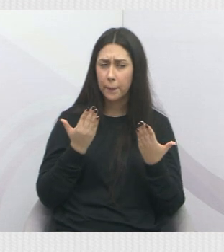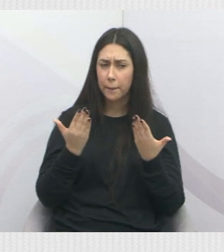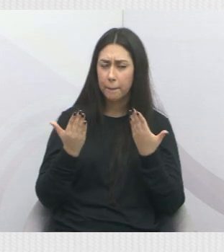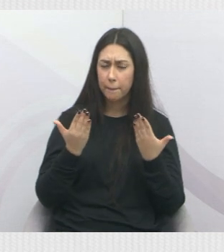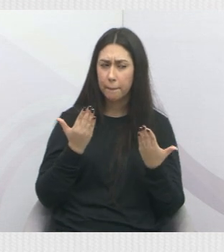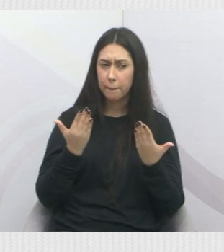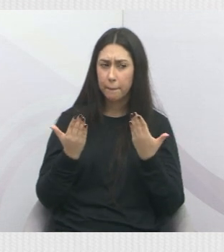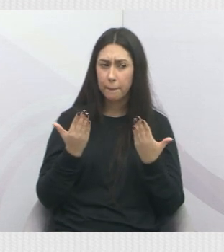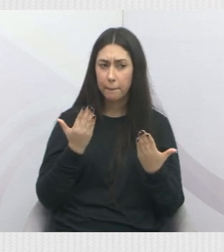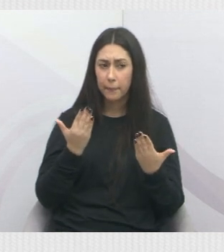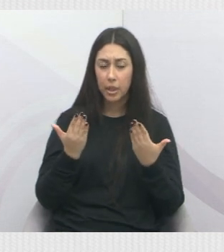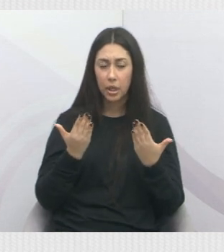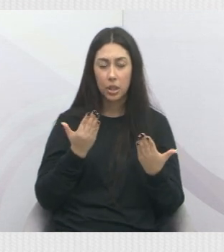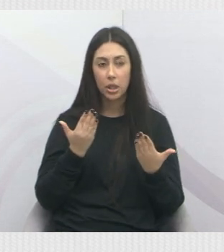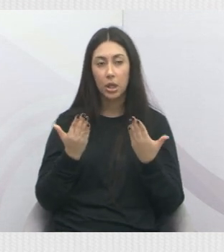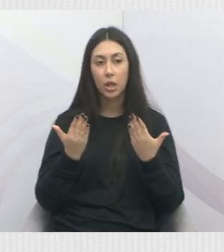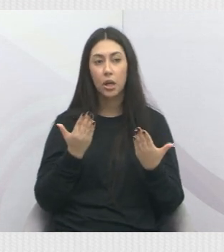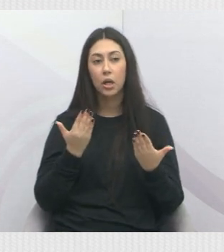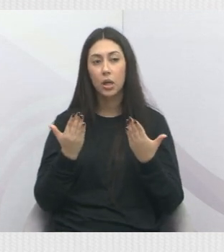ao